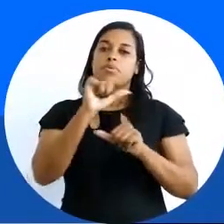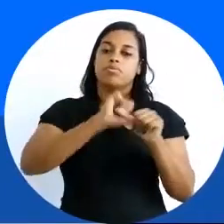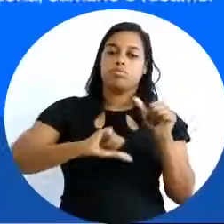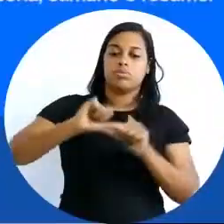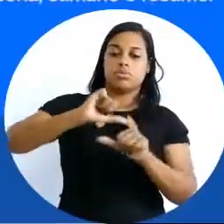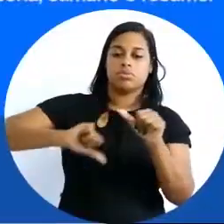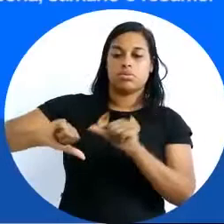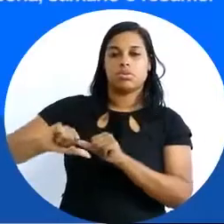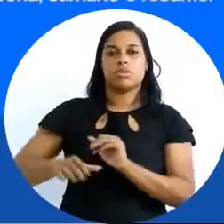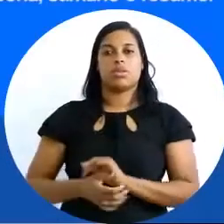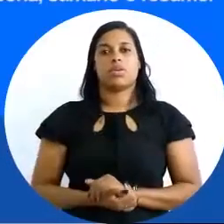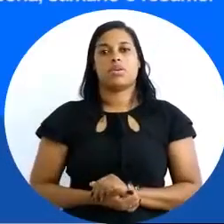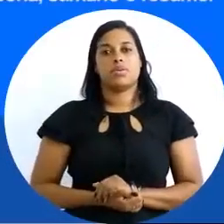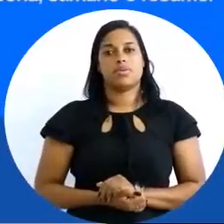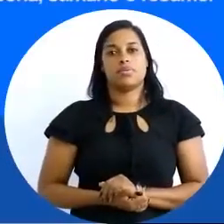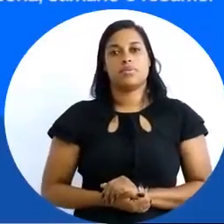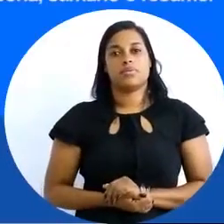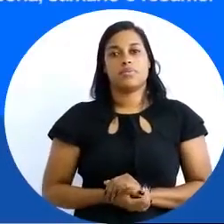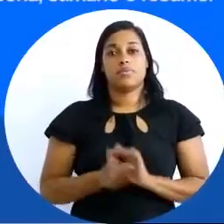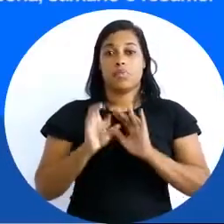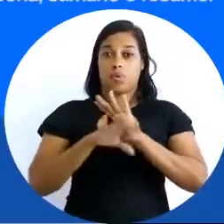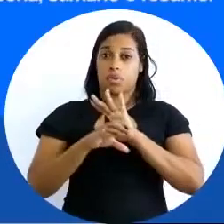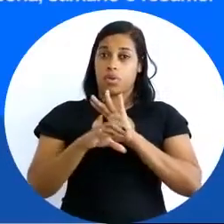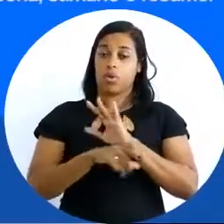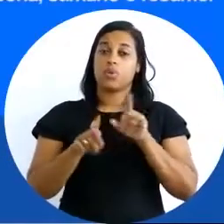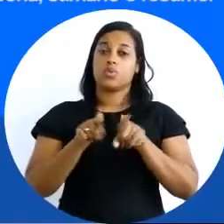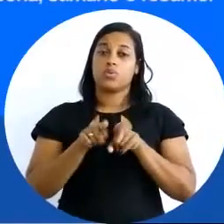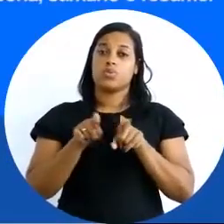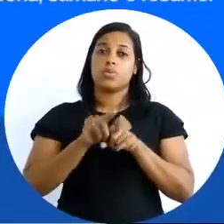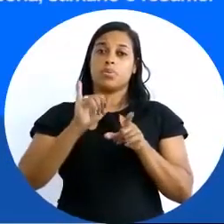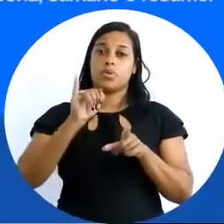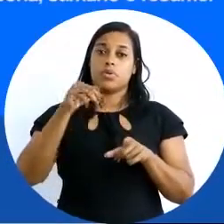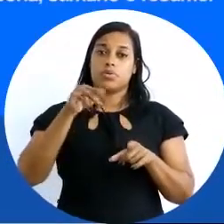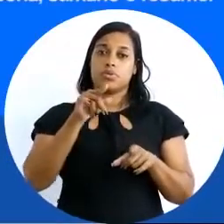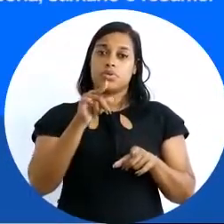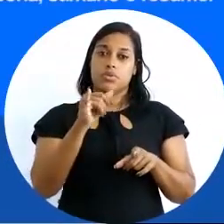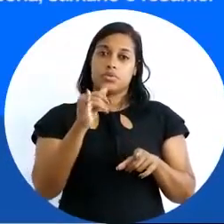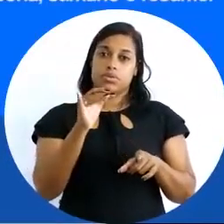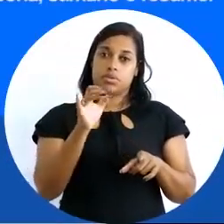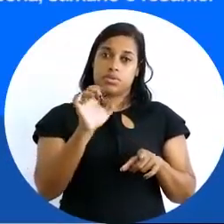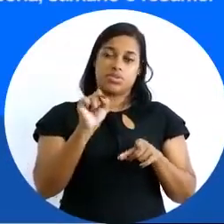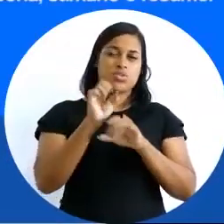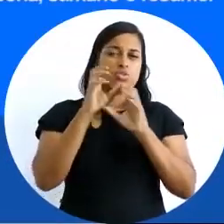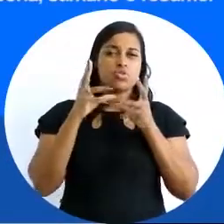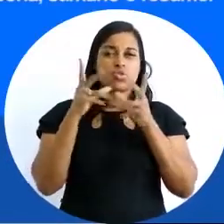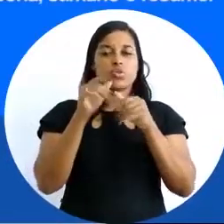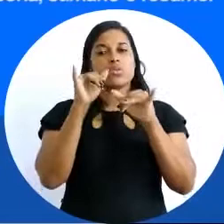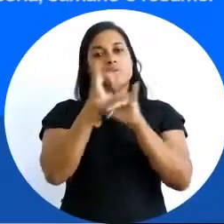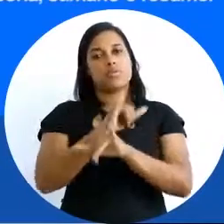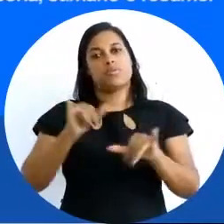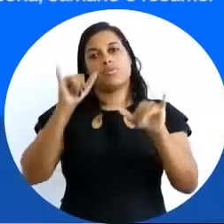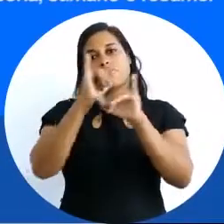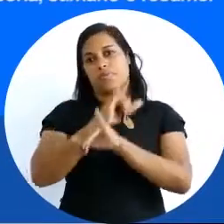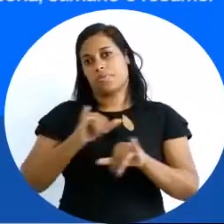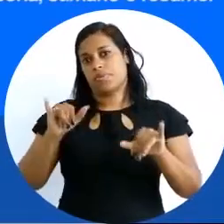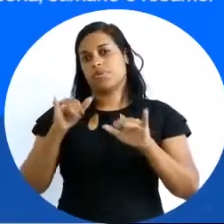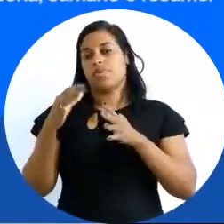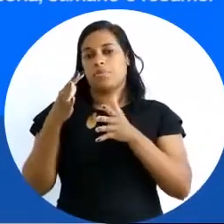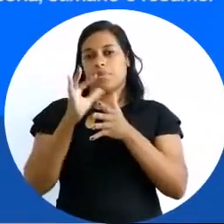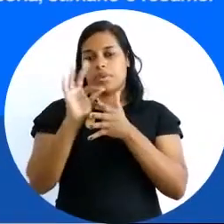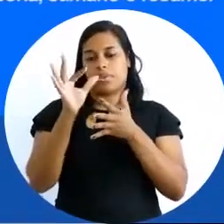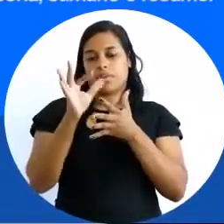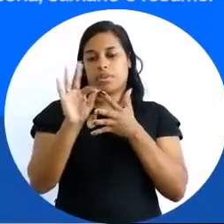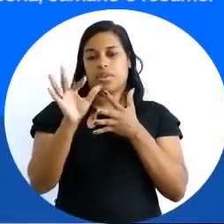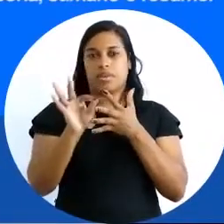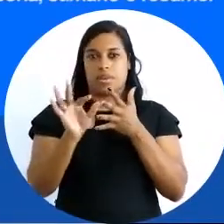bastante. Quanto ao conteúdo, os índices devem cobrir todas as informações da obra, então ele é bem